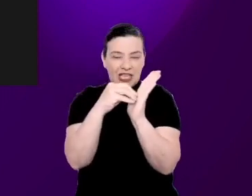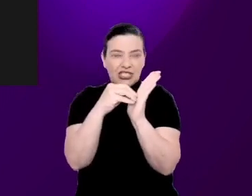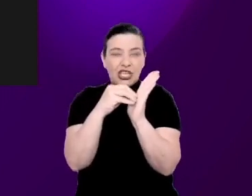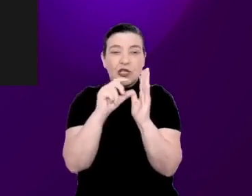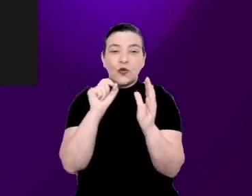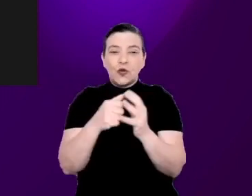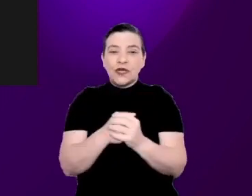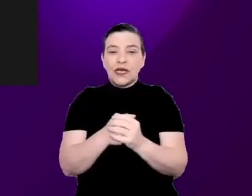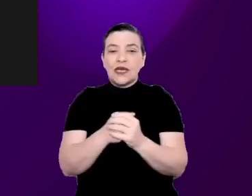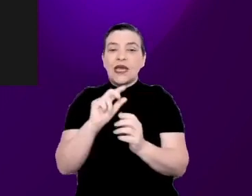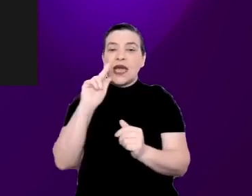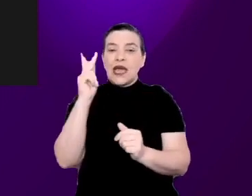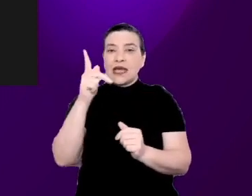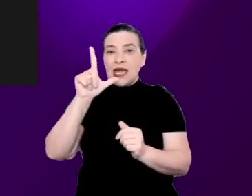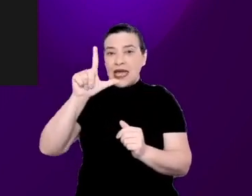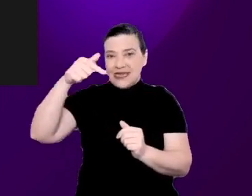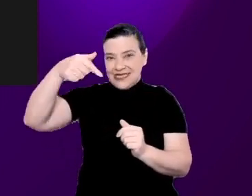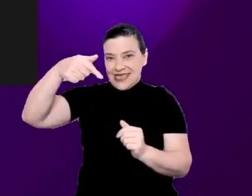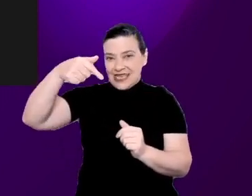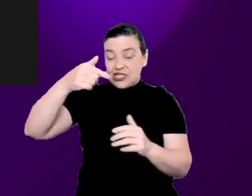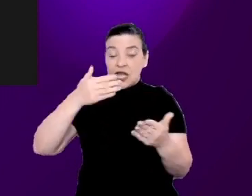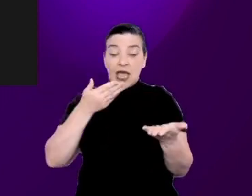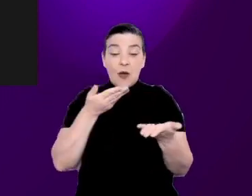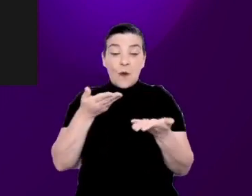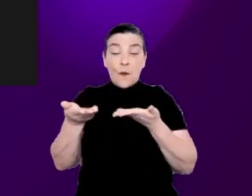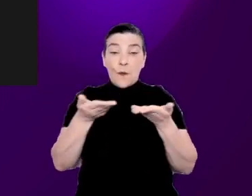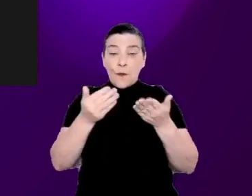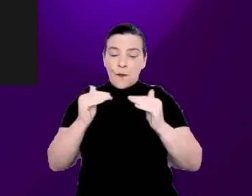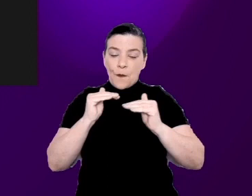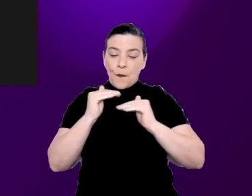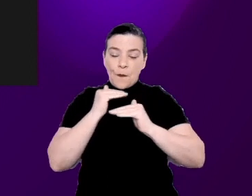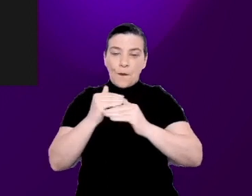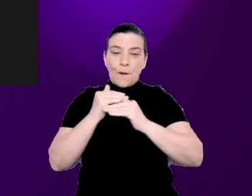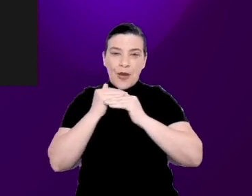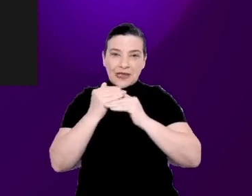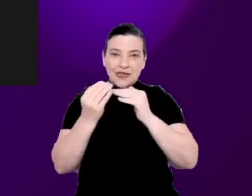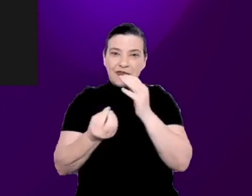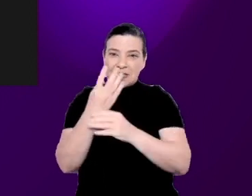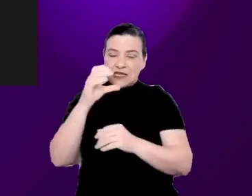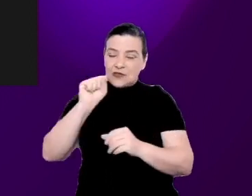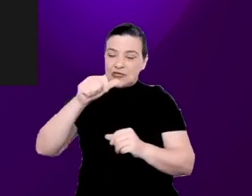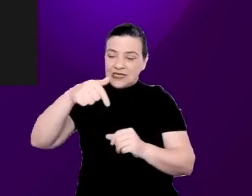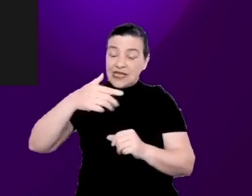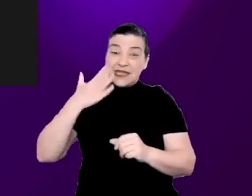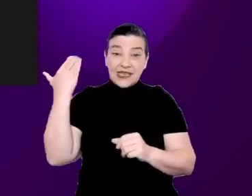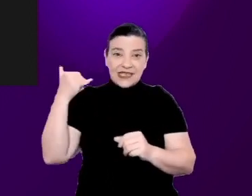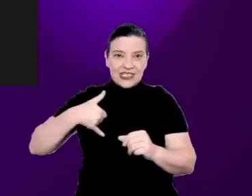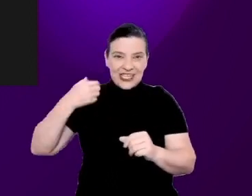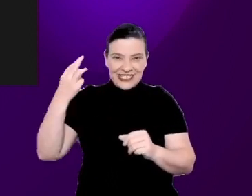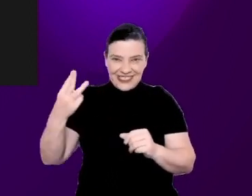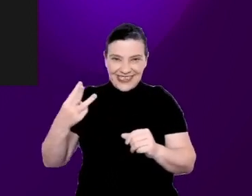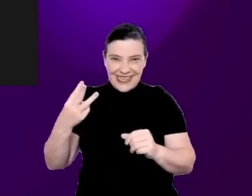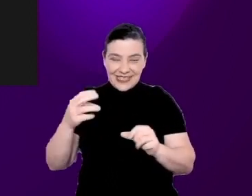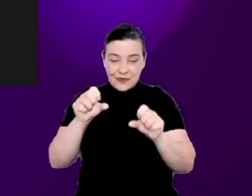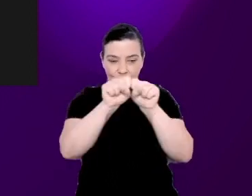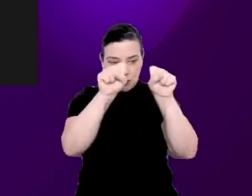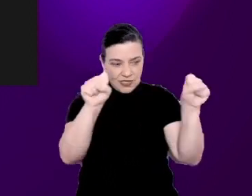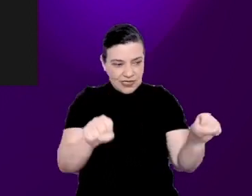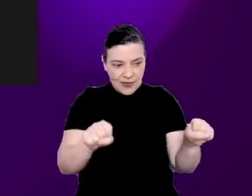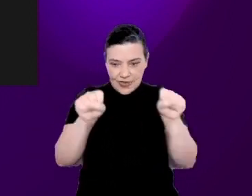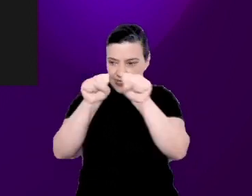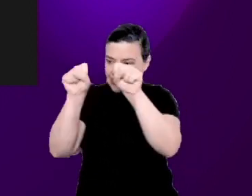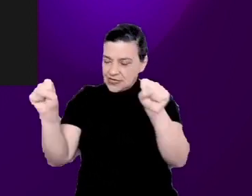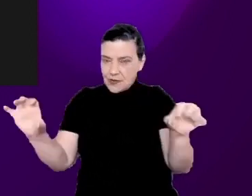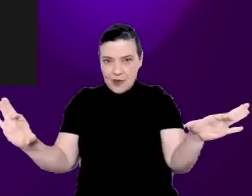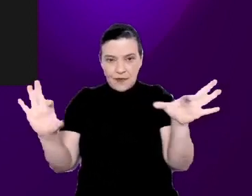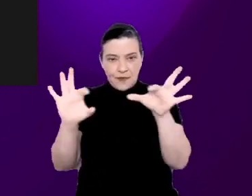chamada HL7, é um padrão de interoperabilidade. Ele foi fundado em 87, eu tinha 3 anos na época. O HL7 é uma